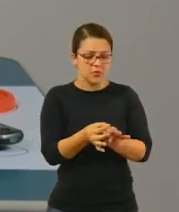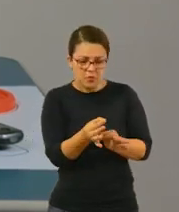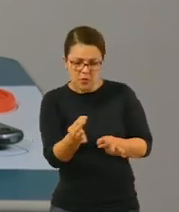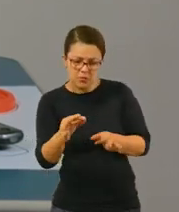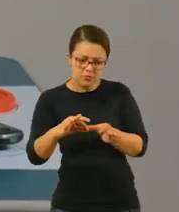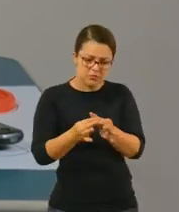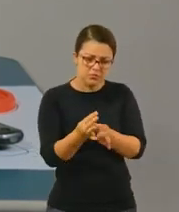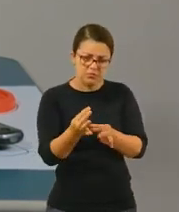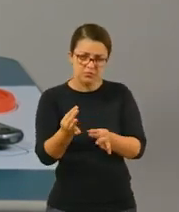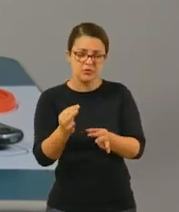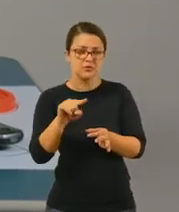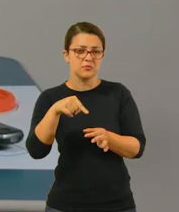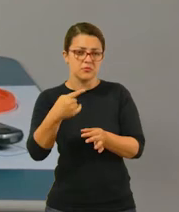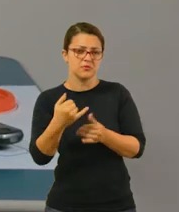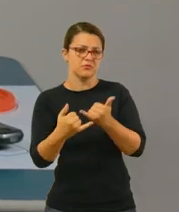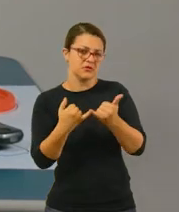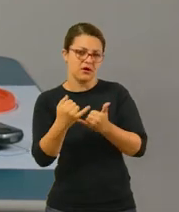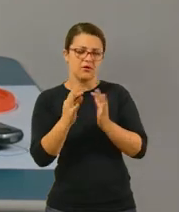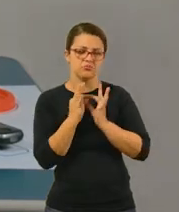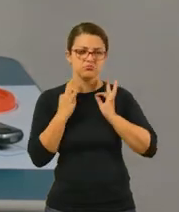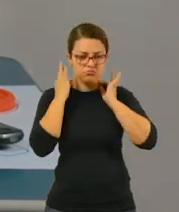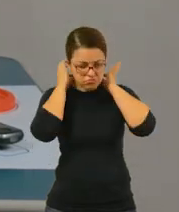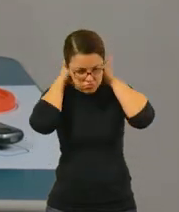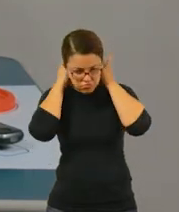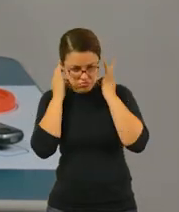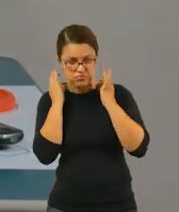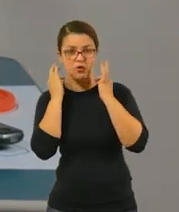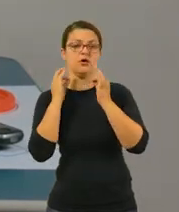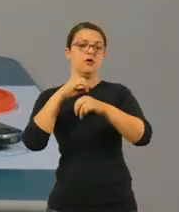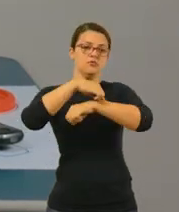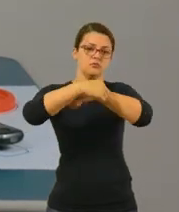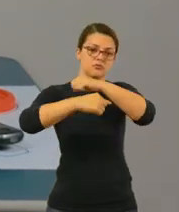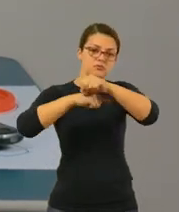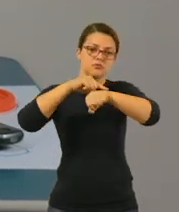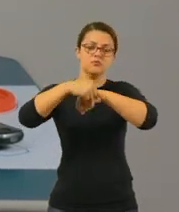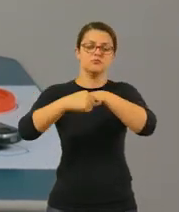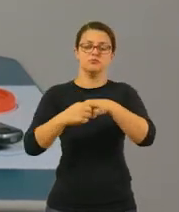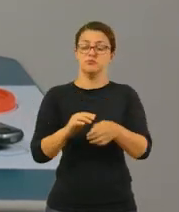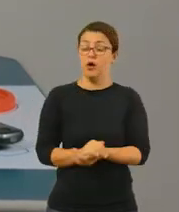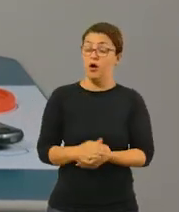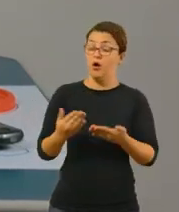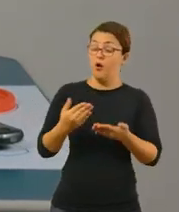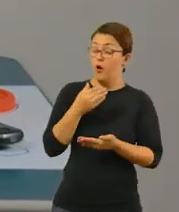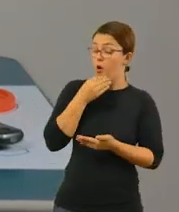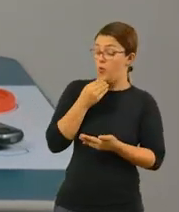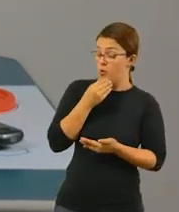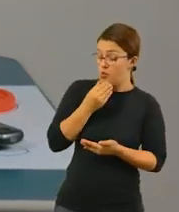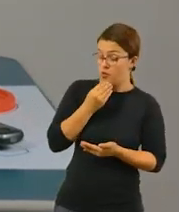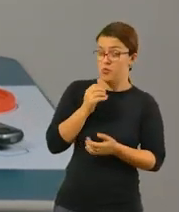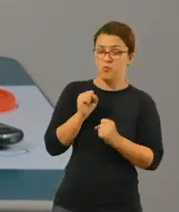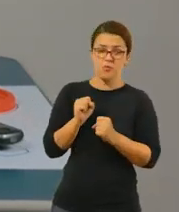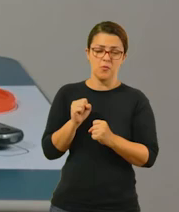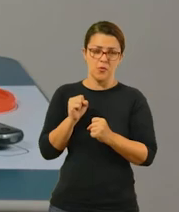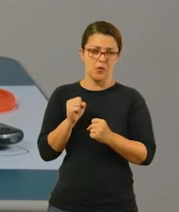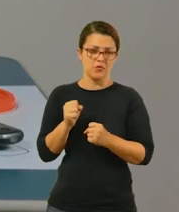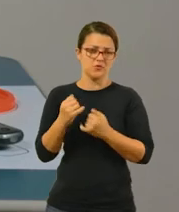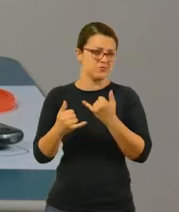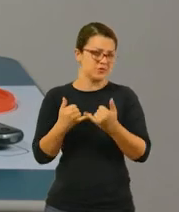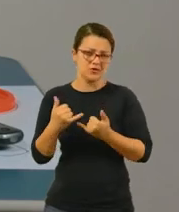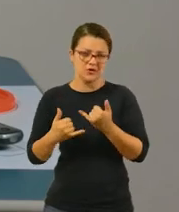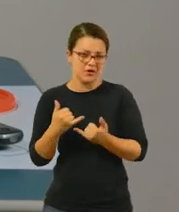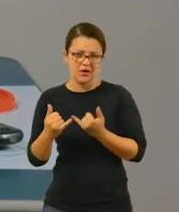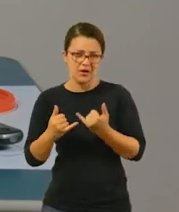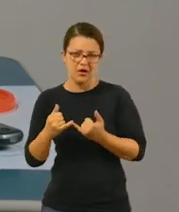experimente e depois com o colarzinho pronto, as meninas vão brincar, que é um colar, pulseira. E os menininhos vocês deixam eles